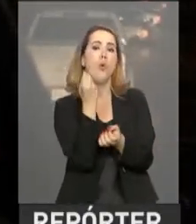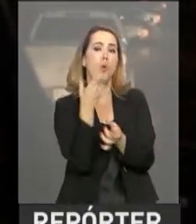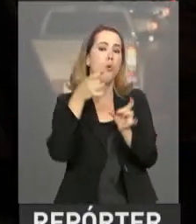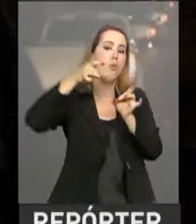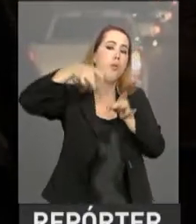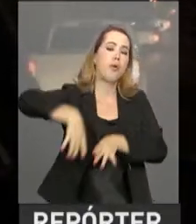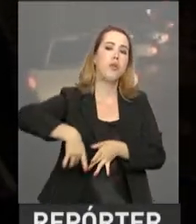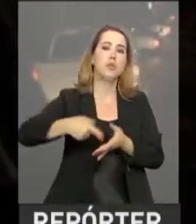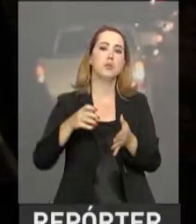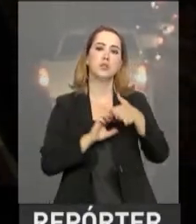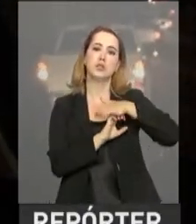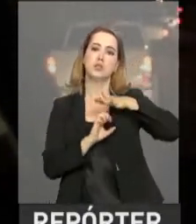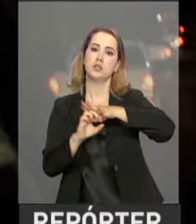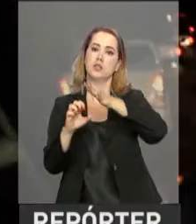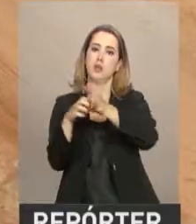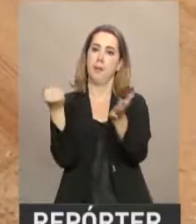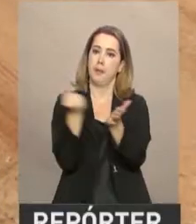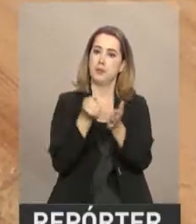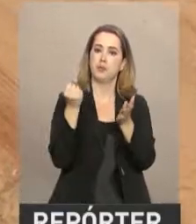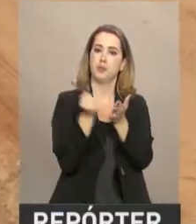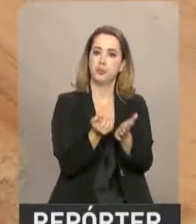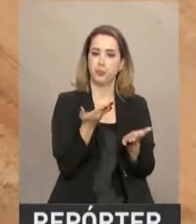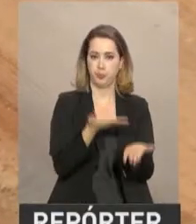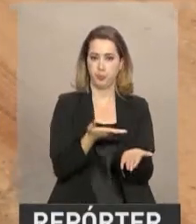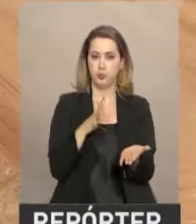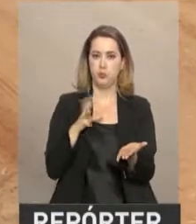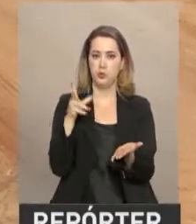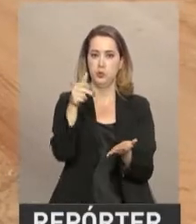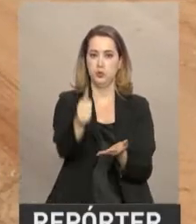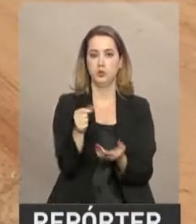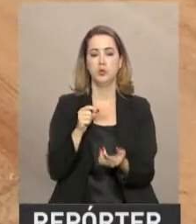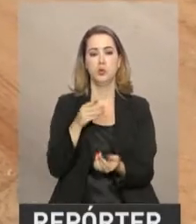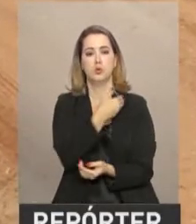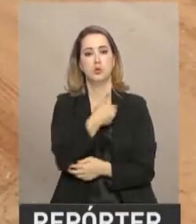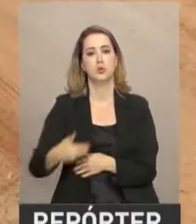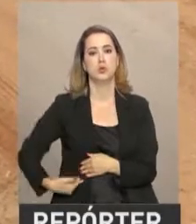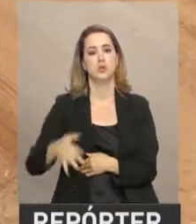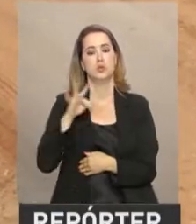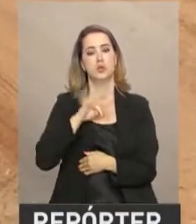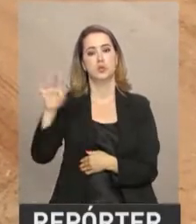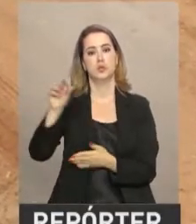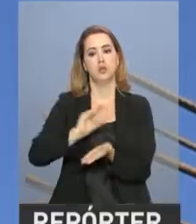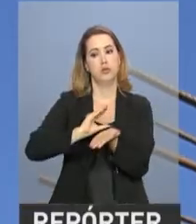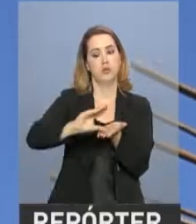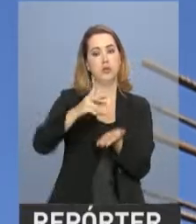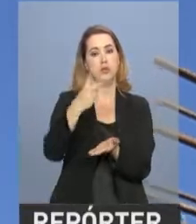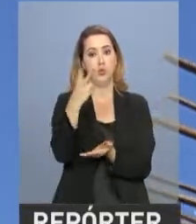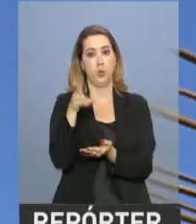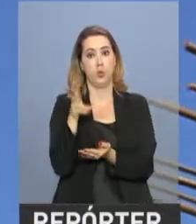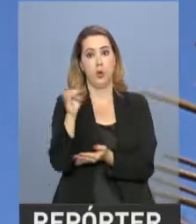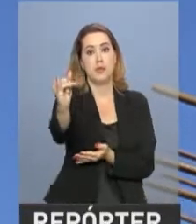empresa contratada para fazer o serviço. Ao todo, o governo federal vai destinar